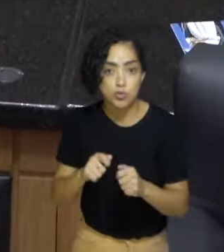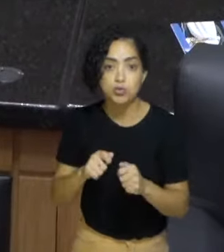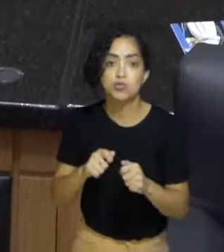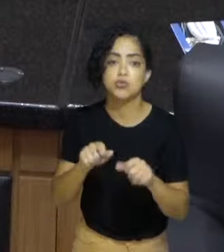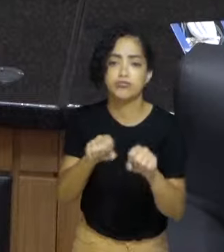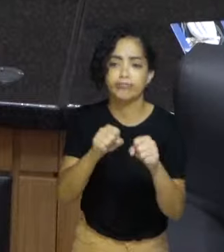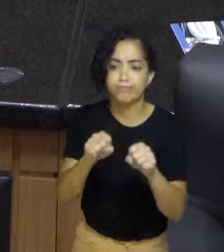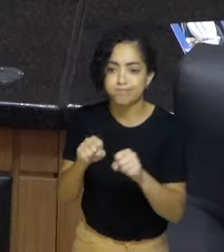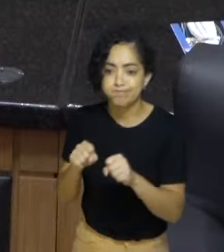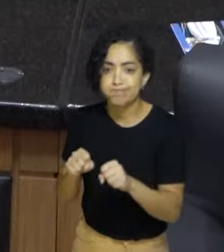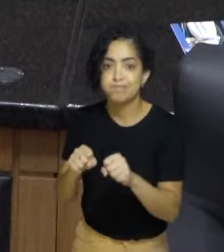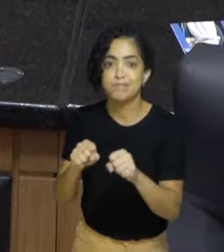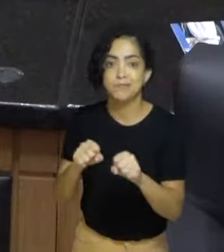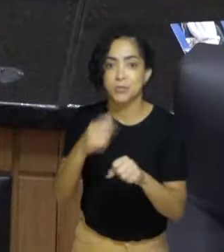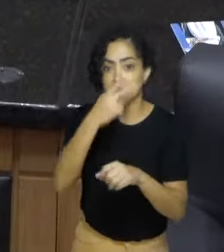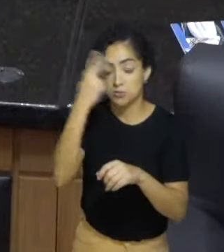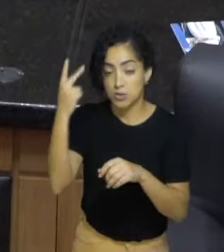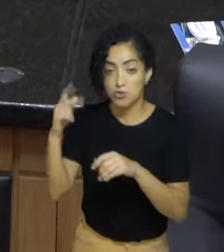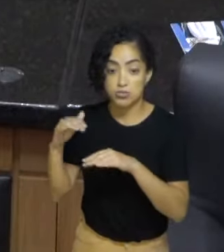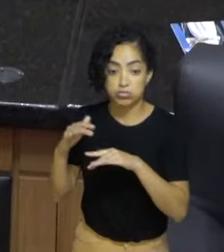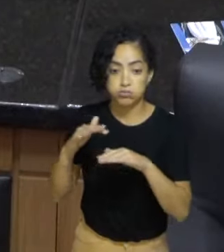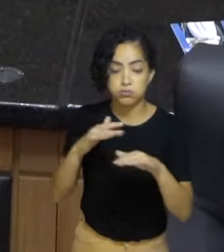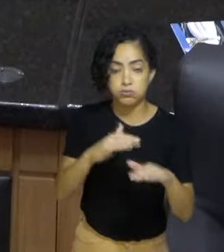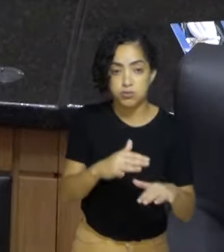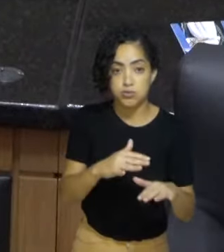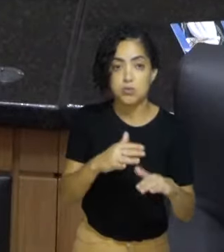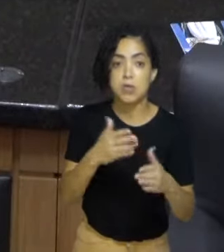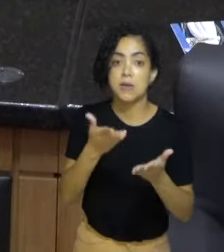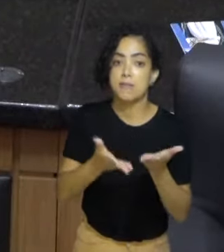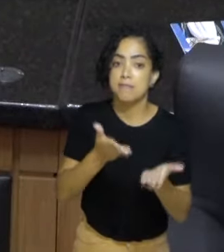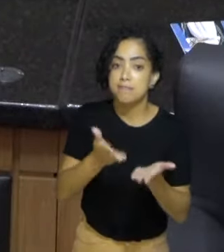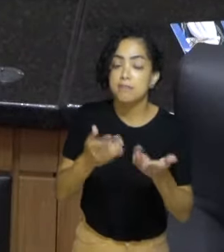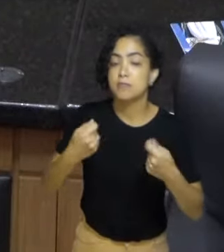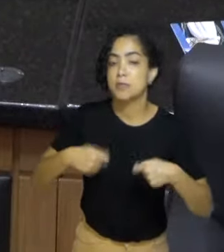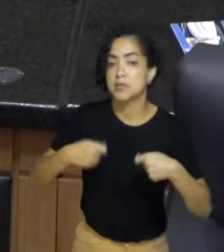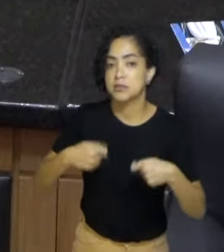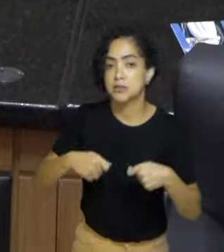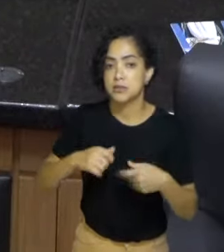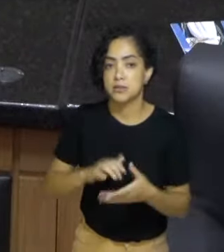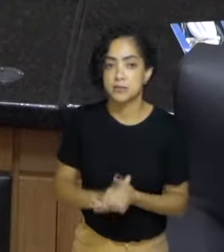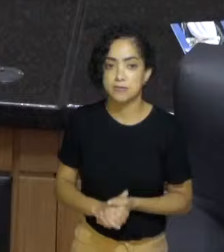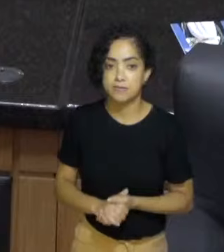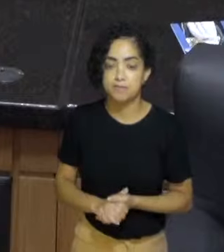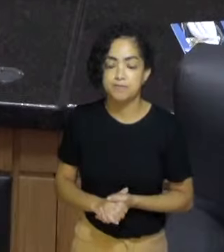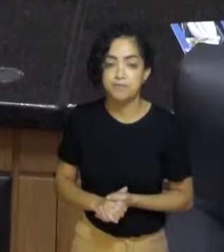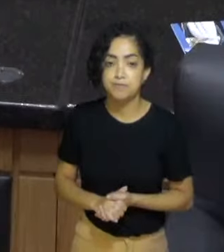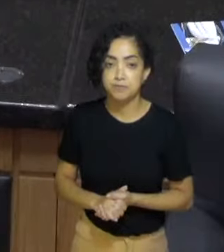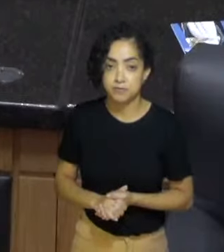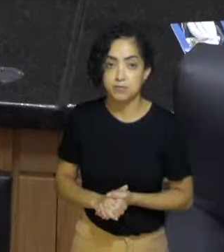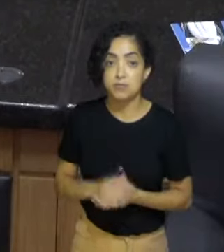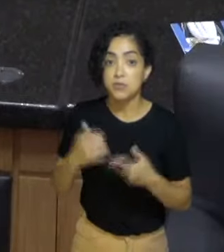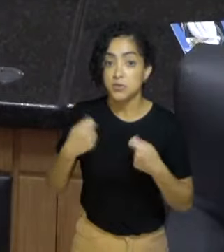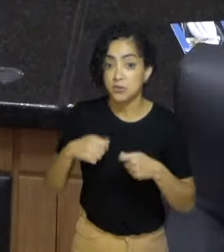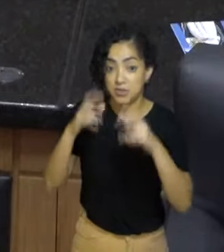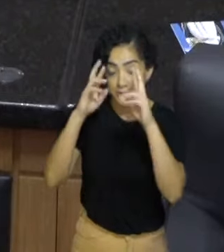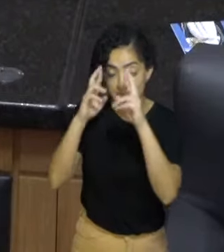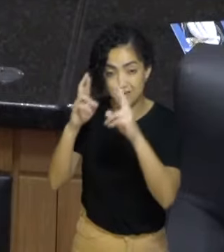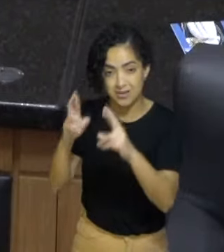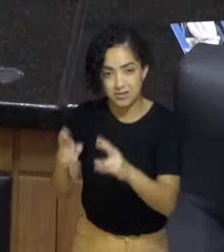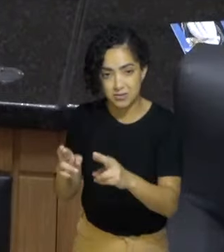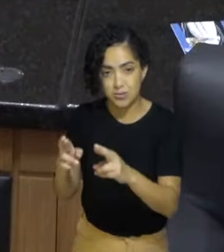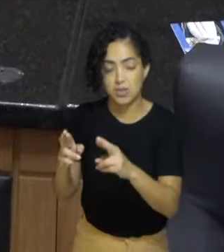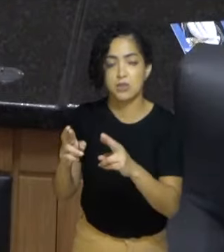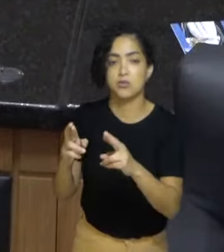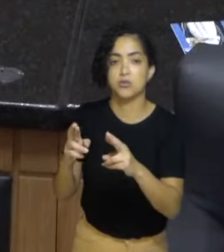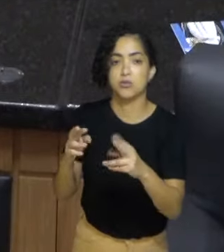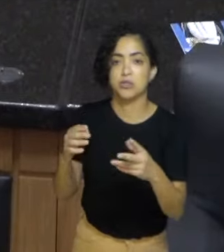pessoas estão procurando atendimento. Então é preciso colocar isso, até tentei colocar de uma forma respeitosa, que não adianta fazer